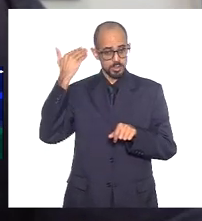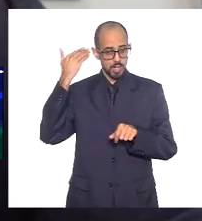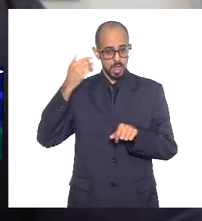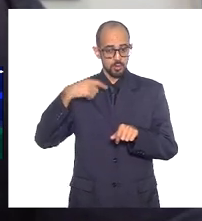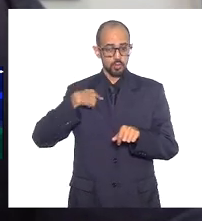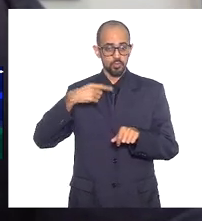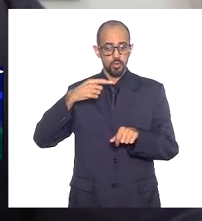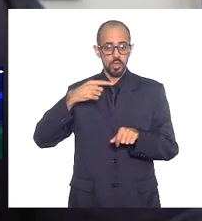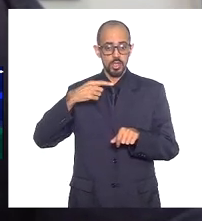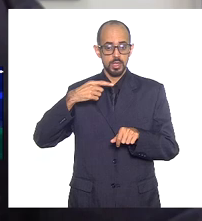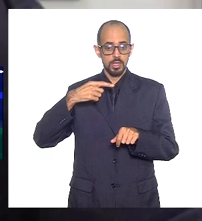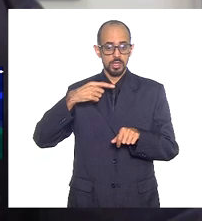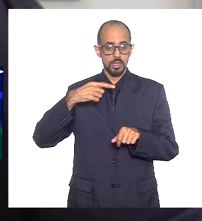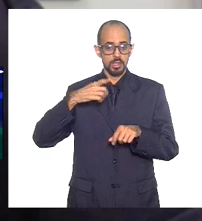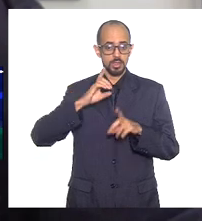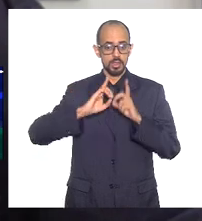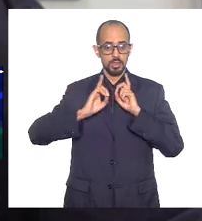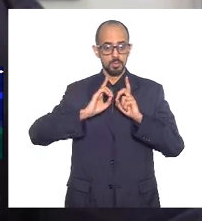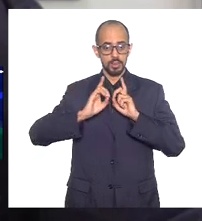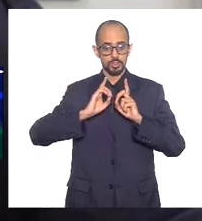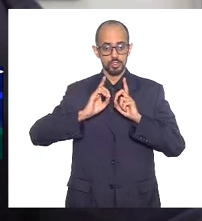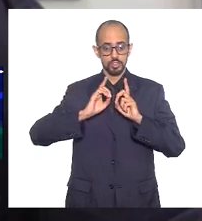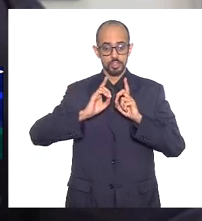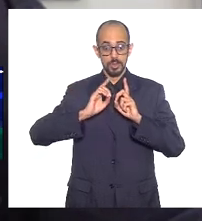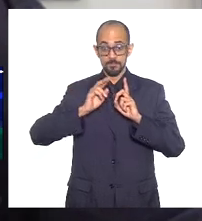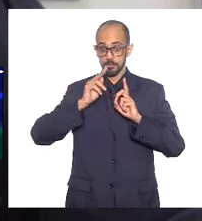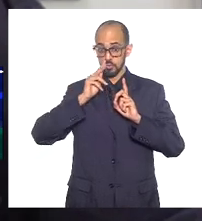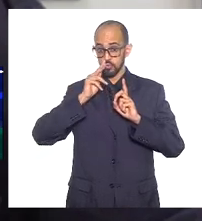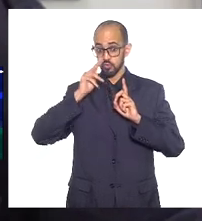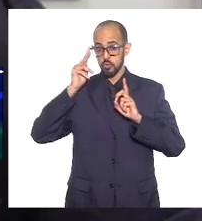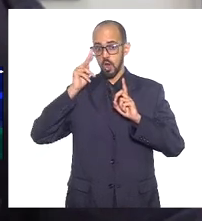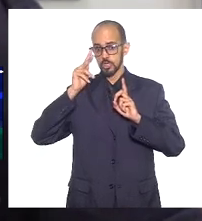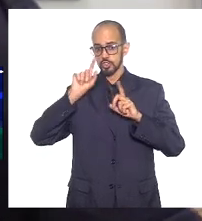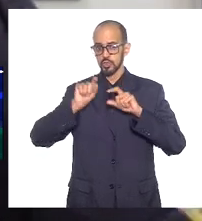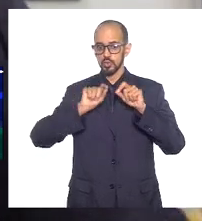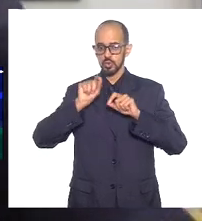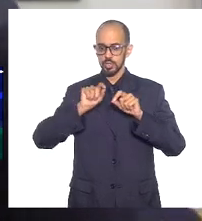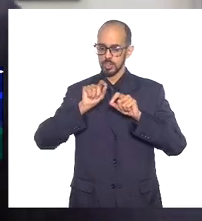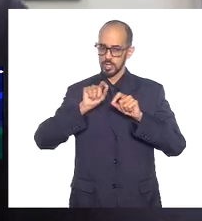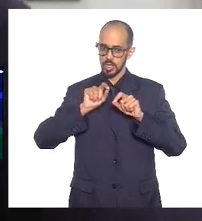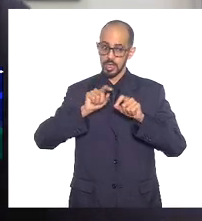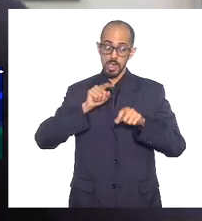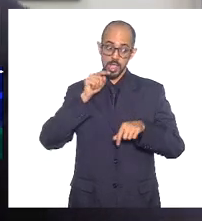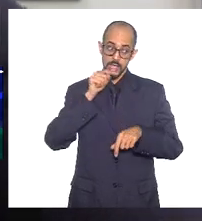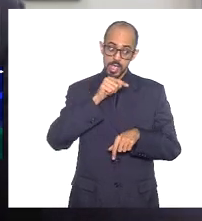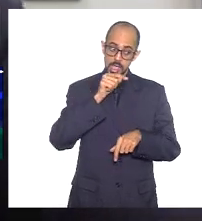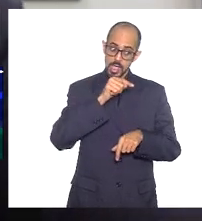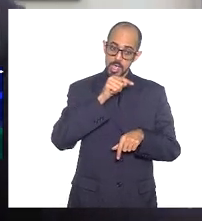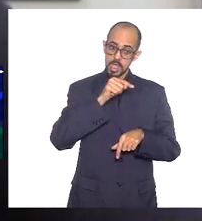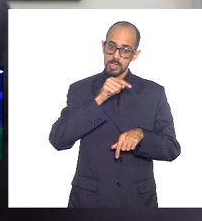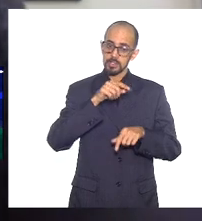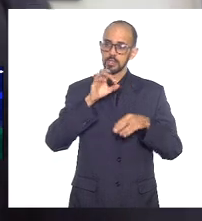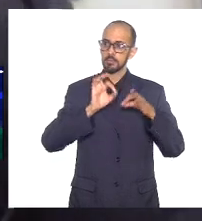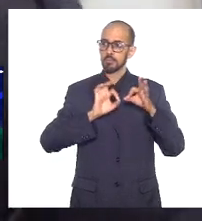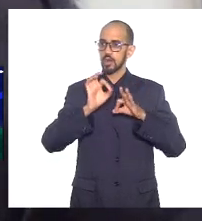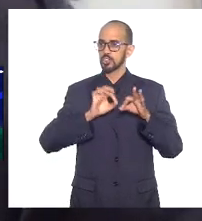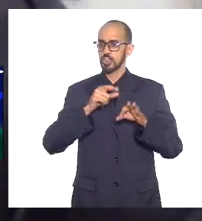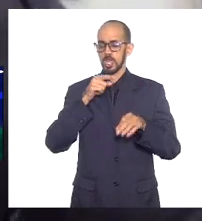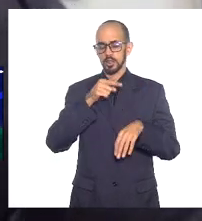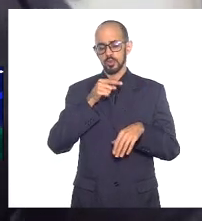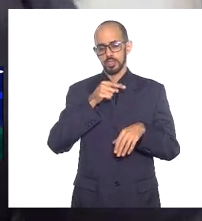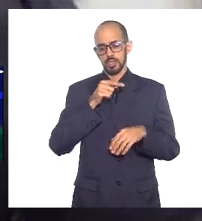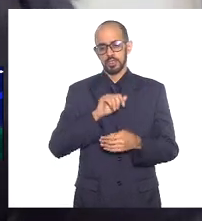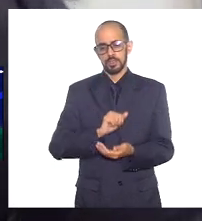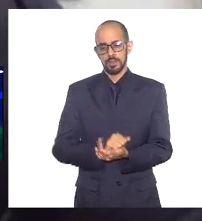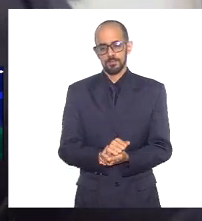aquele que nós debatemos intensamente o objeto deste PL desse projeto de emenda constitucional